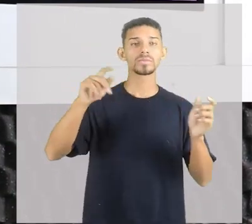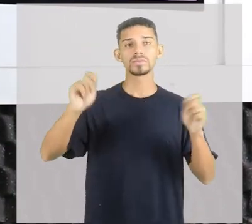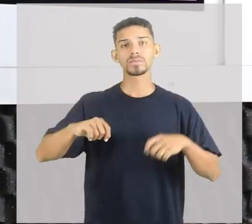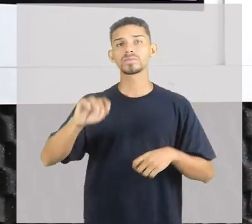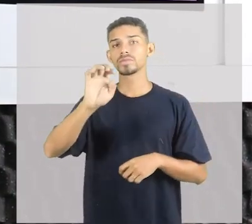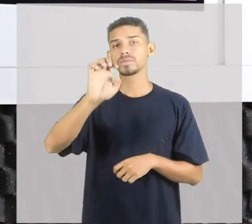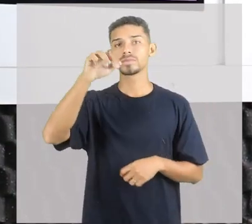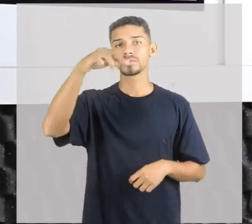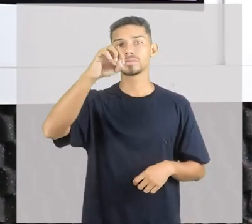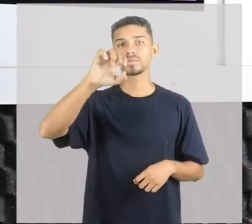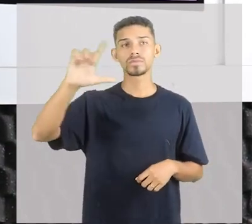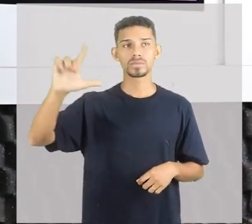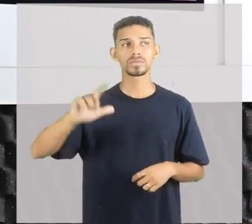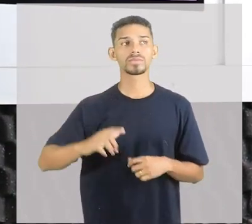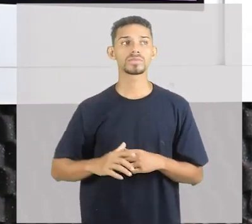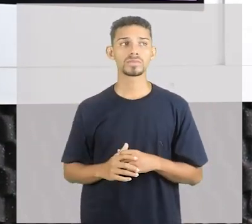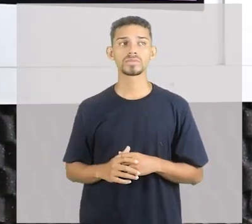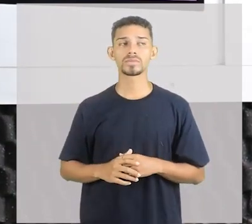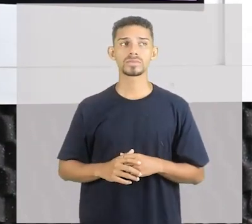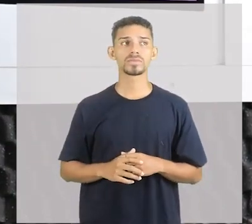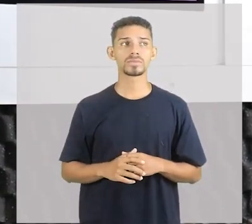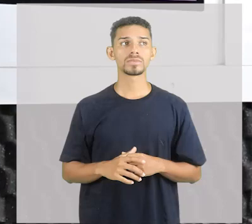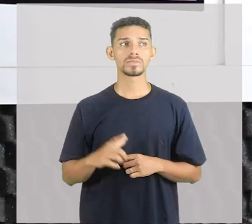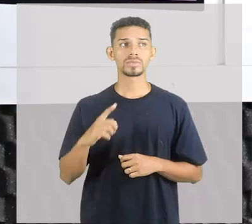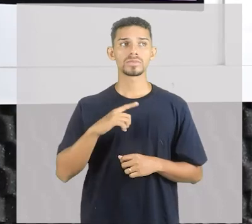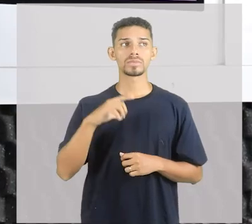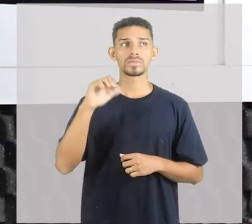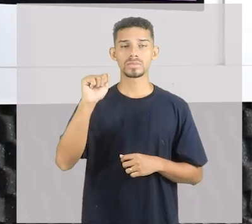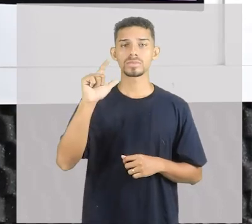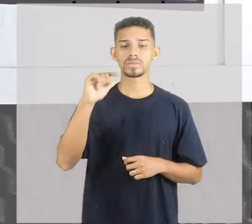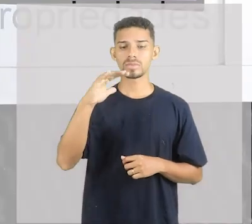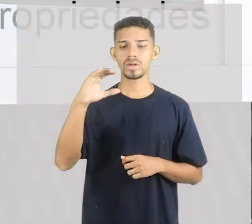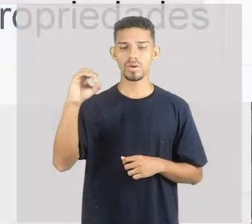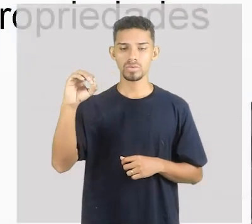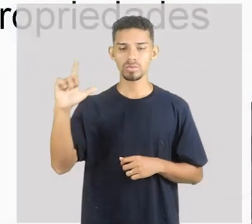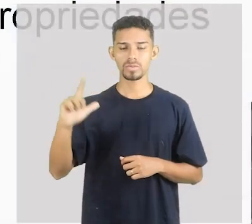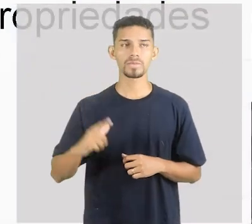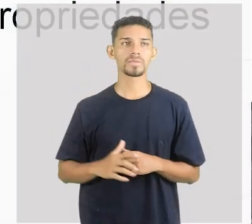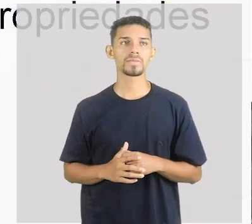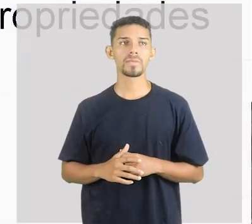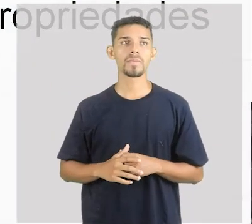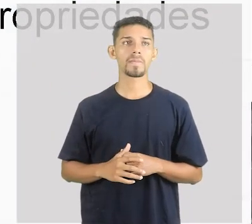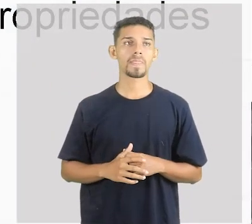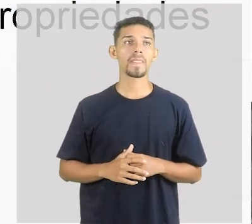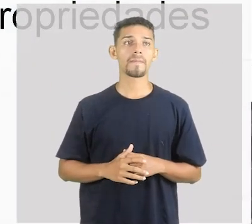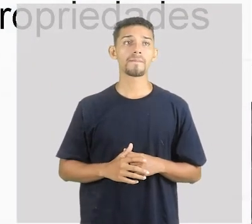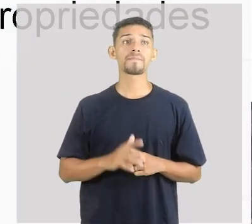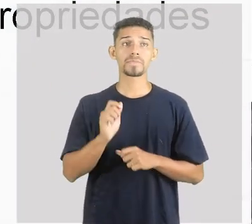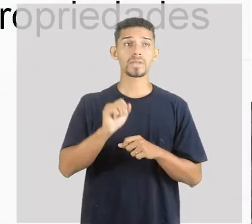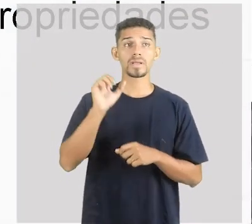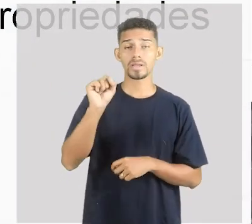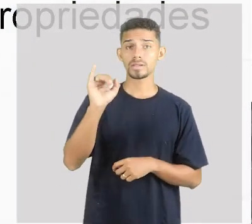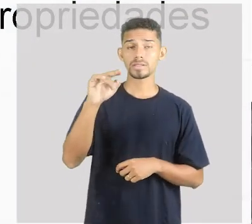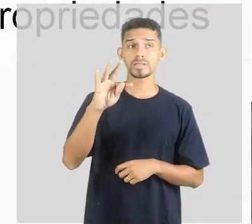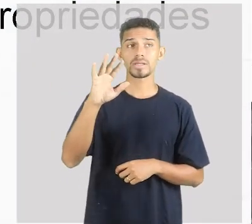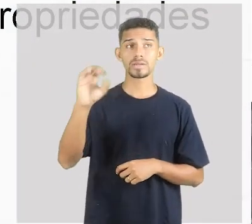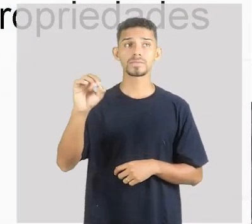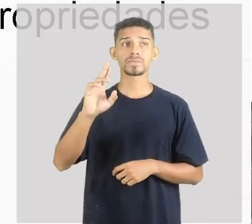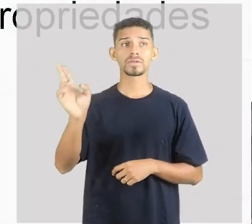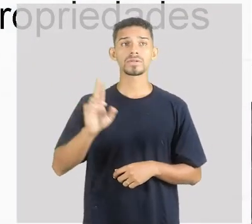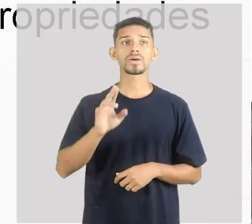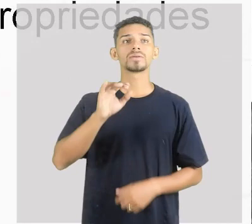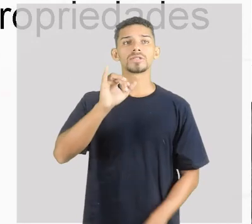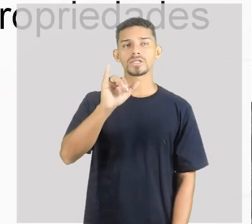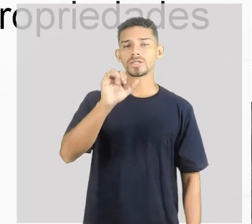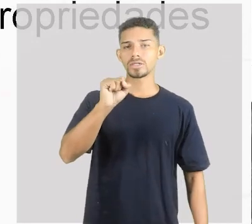um enol. Tá certo? Também que você tem um álcool. O precursor da borracha sintética é o isopreno, que